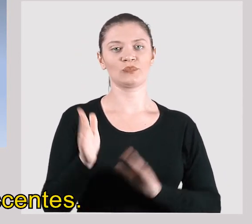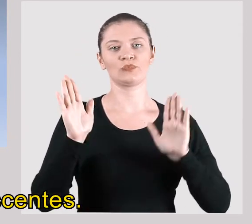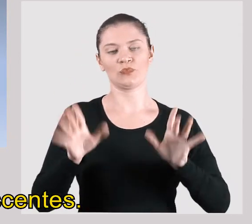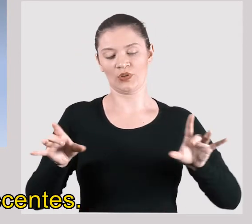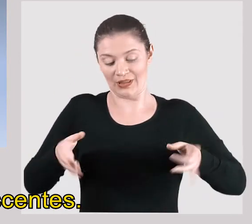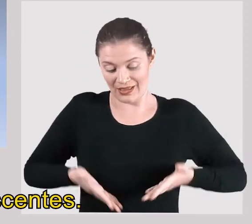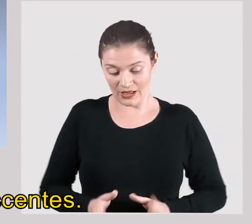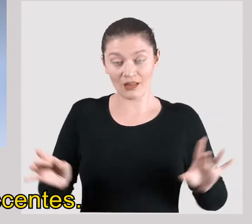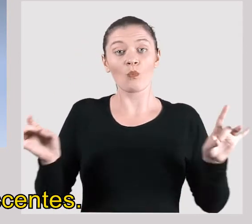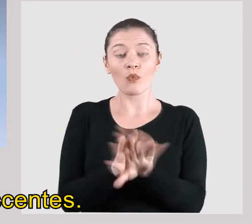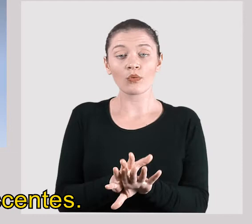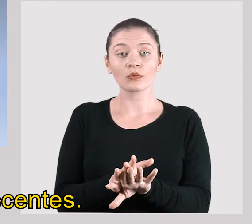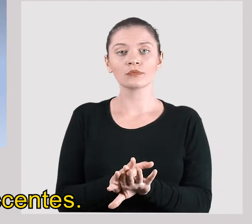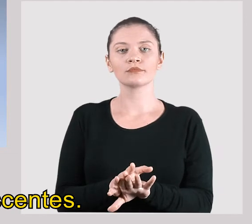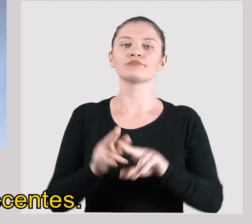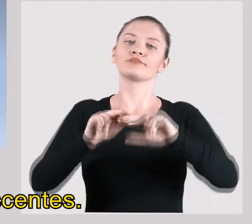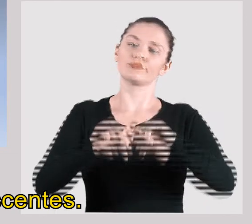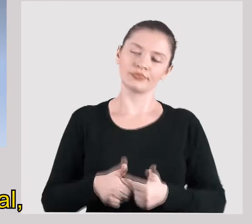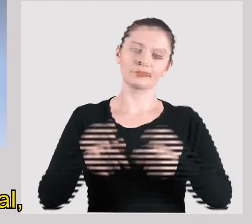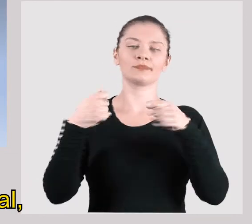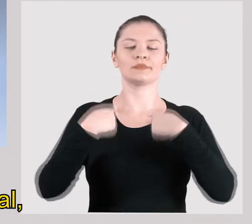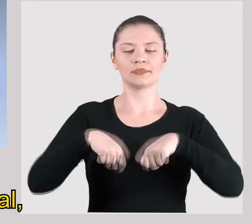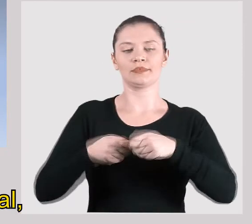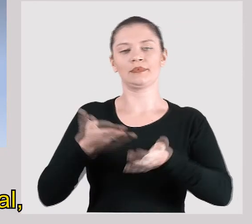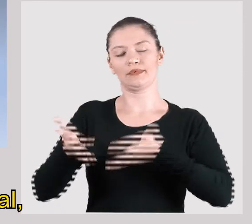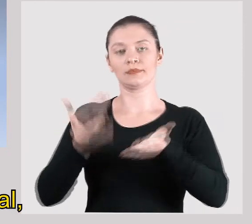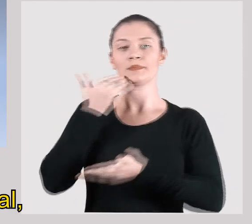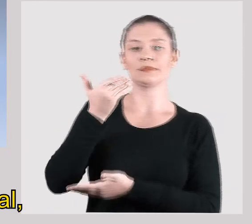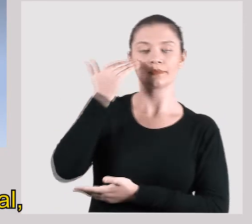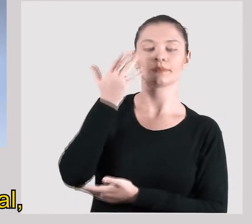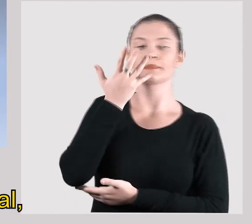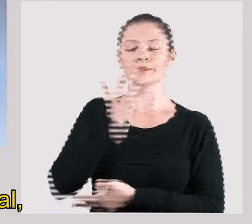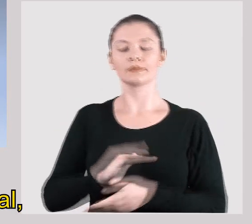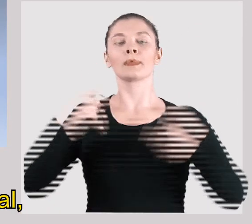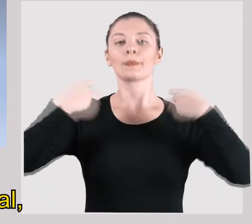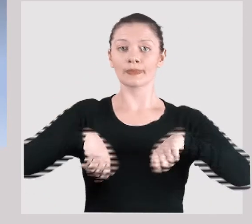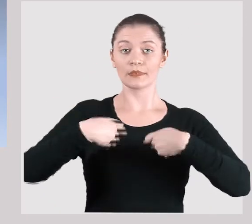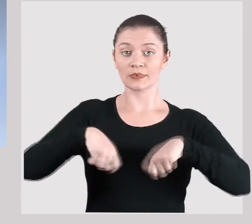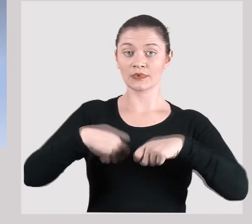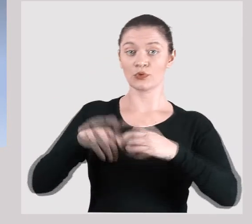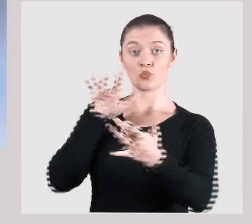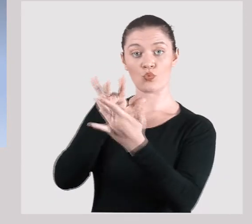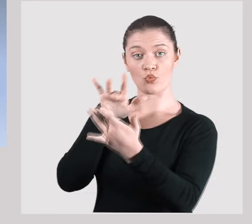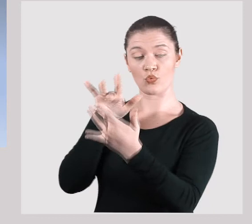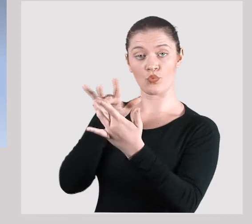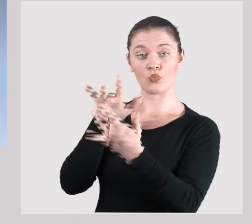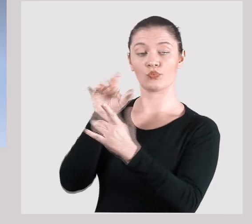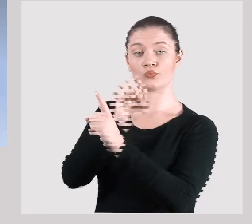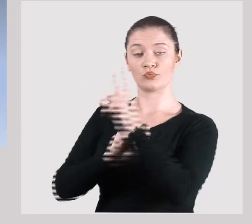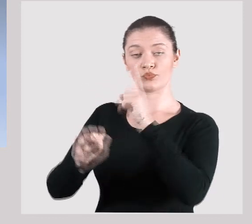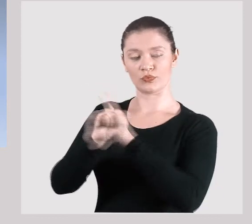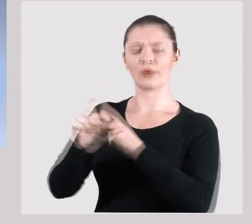o tratamento nas crianças e nos adolescentes. Então tem sim a hipótese de contágio social, tem vários artigos